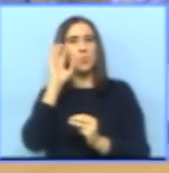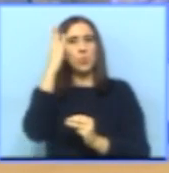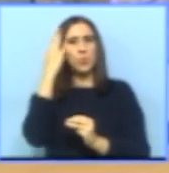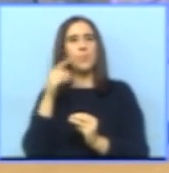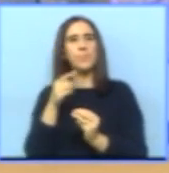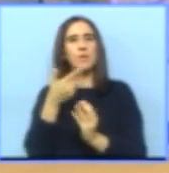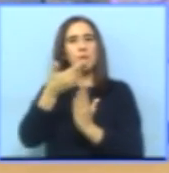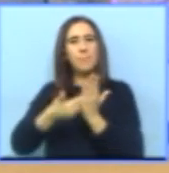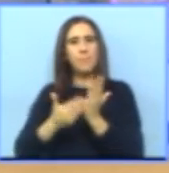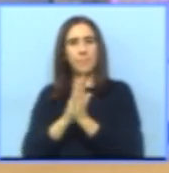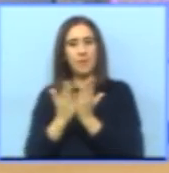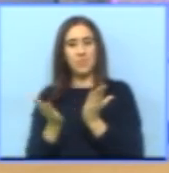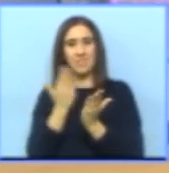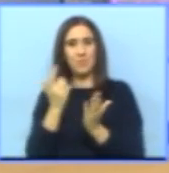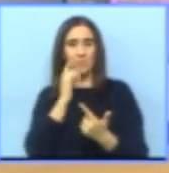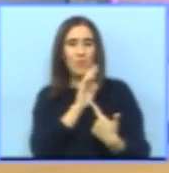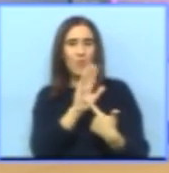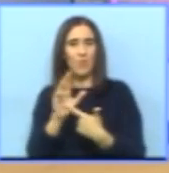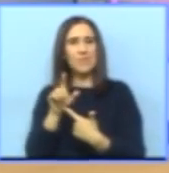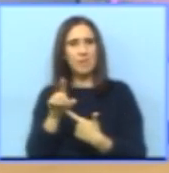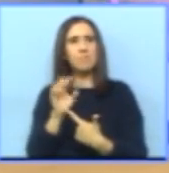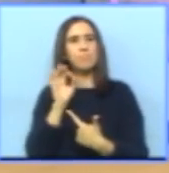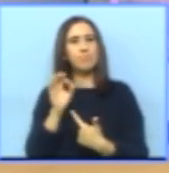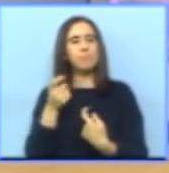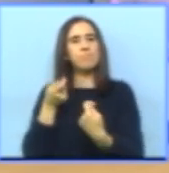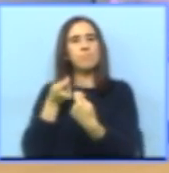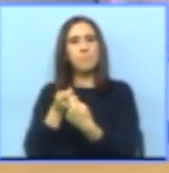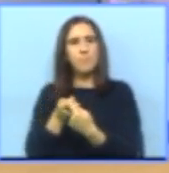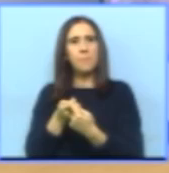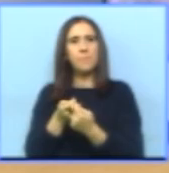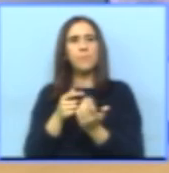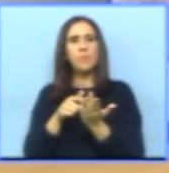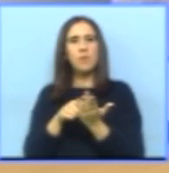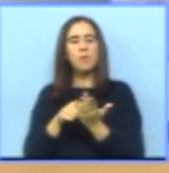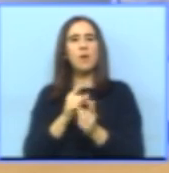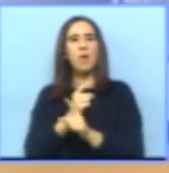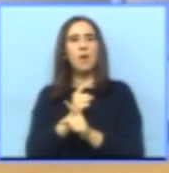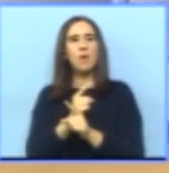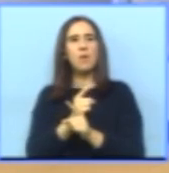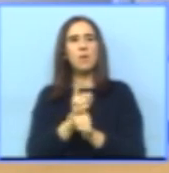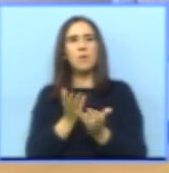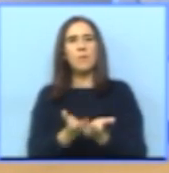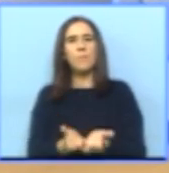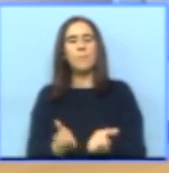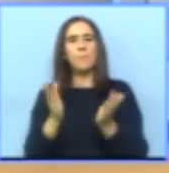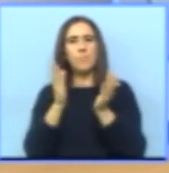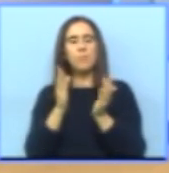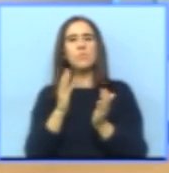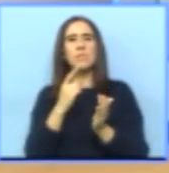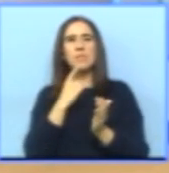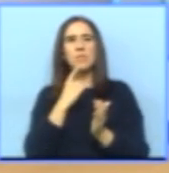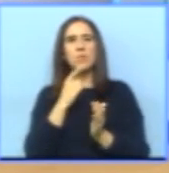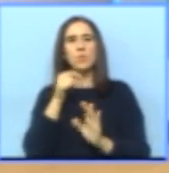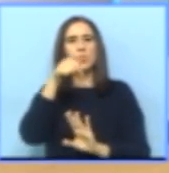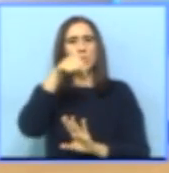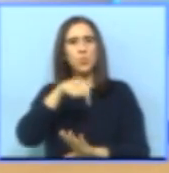páginas que está a mostrar são páginas relativas. Mostra, de um lado, os biombos, Nanban significa os bárbaros do Sul.